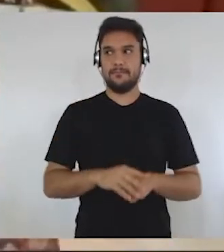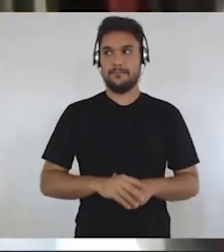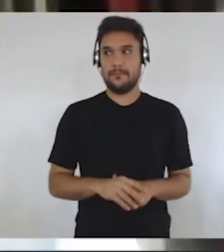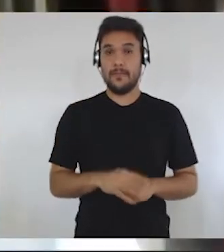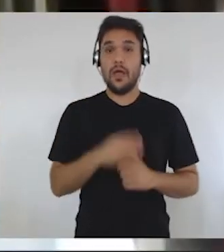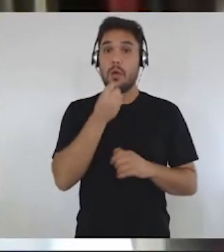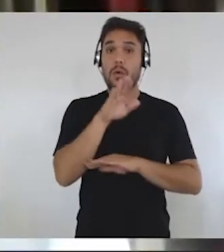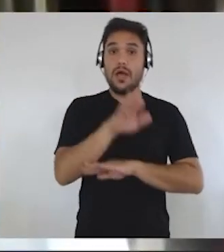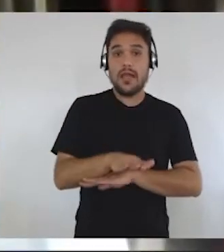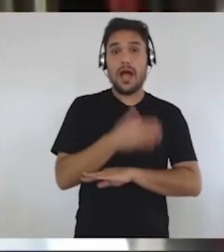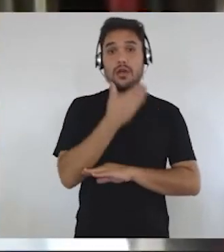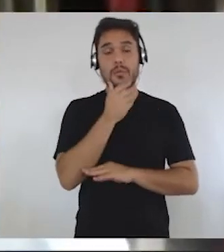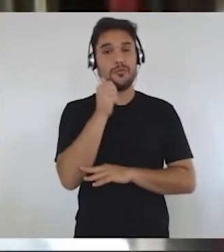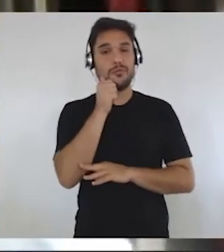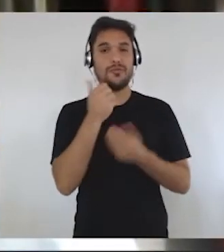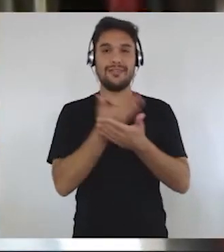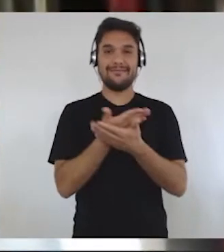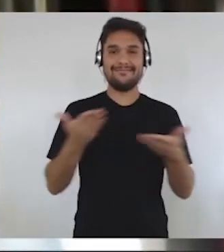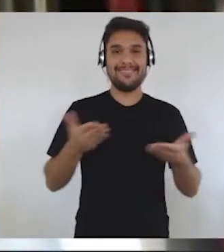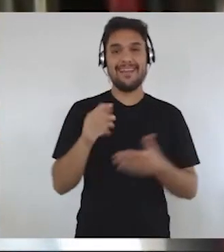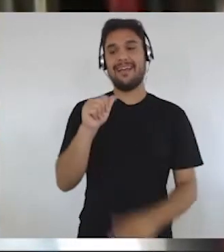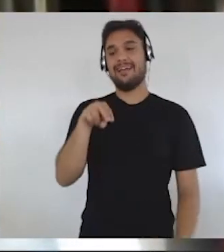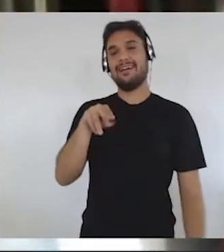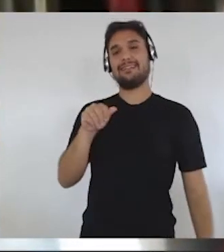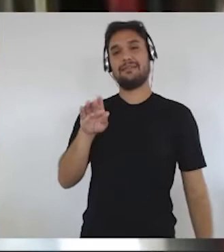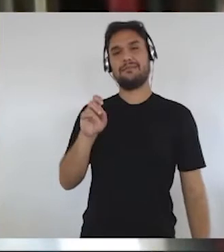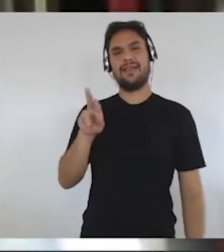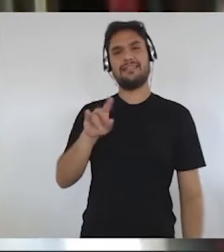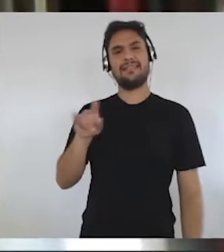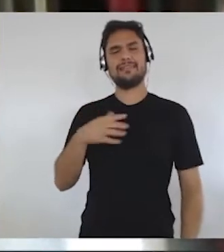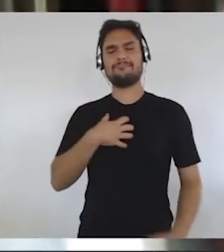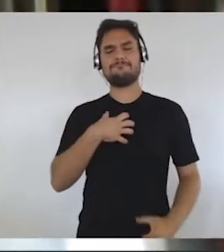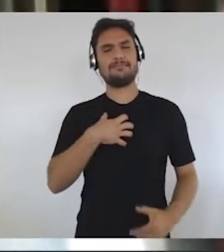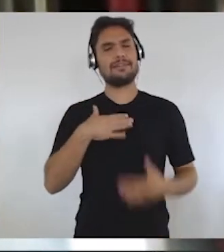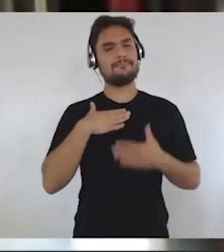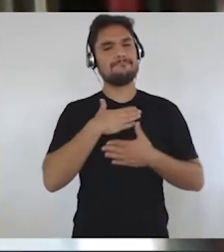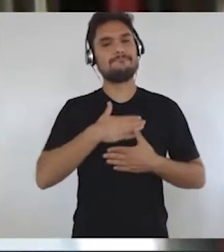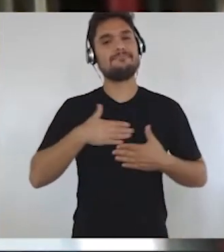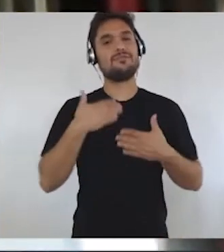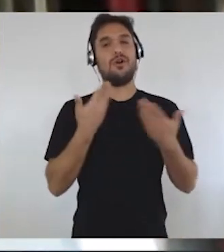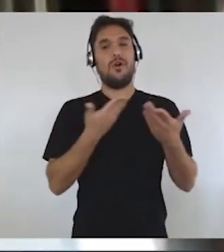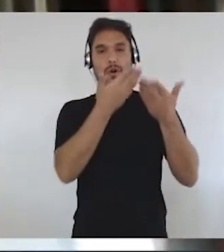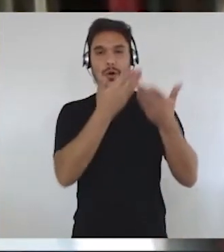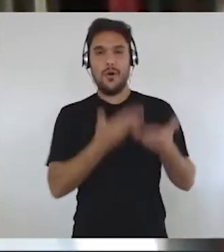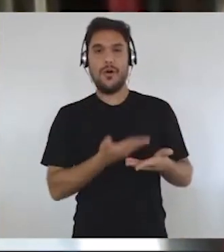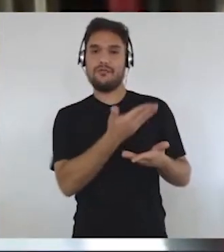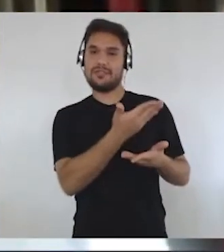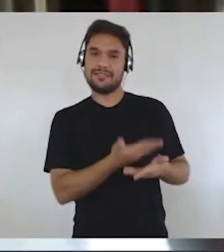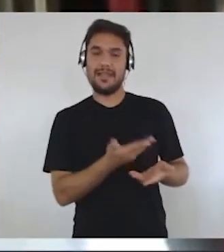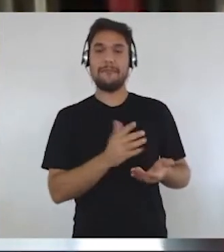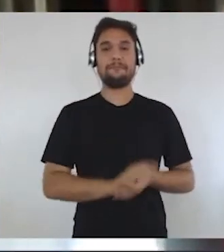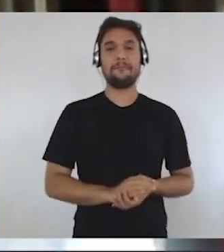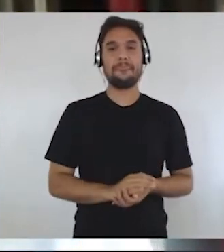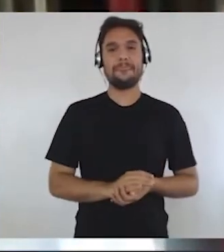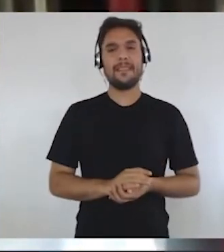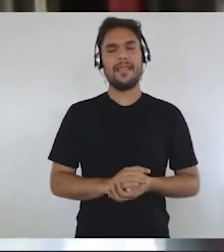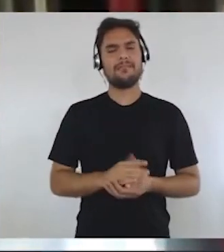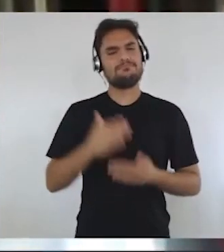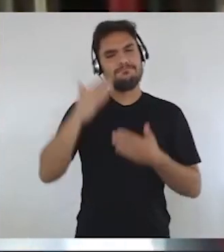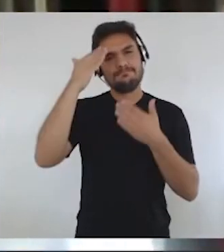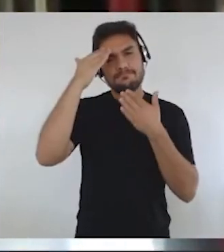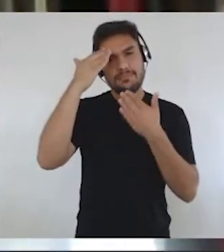Boa tarde a todos e todas. Ana Beatriz, um prazer, uma honra, muito obrigado. Gratíssimo, é uma